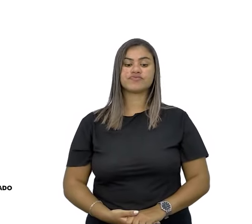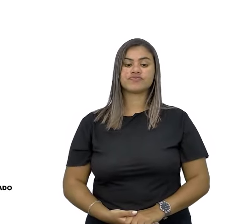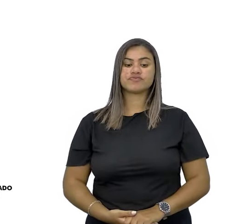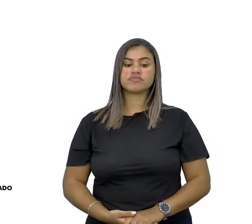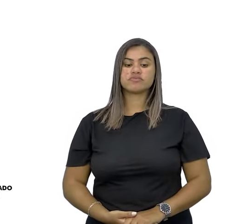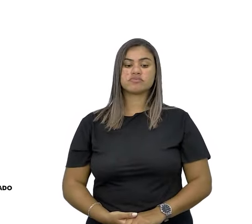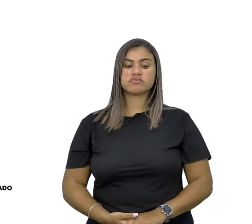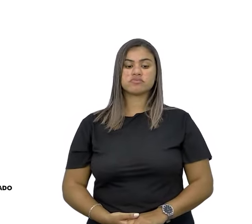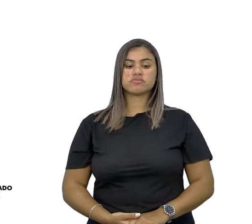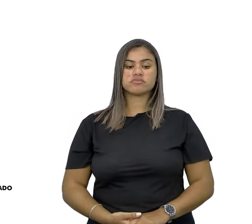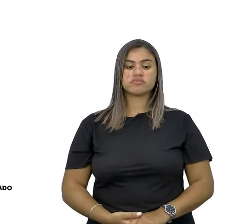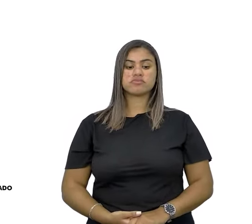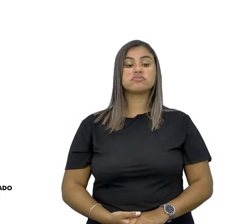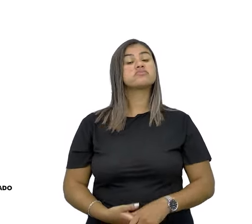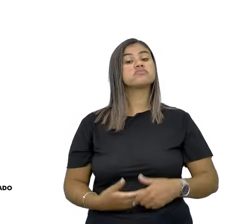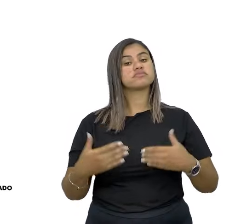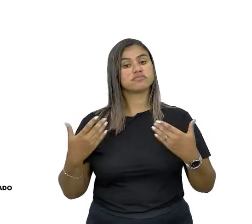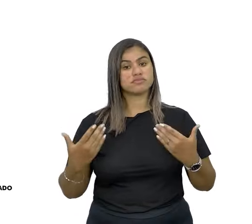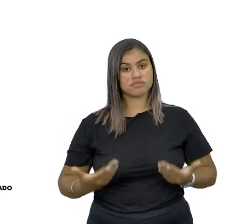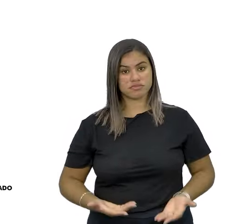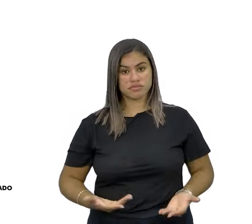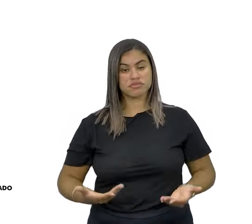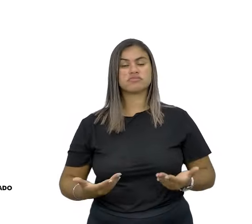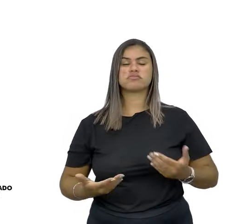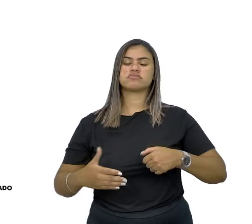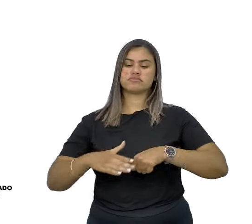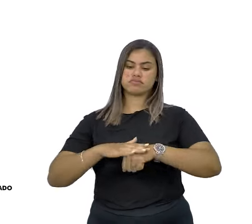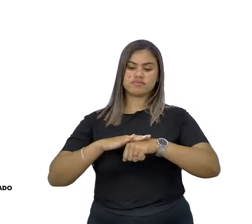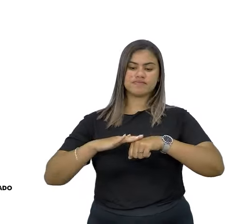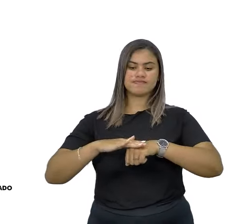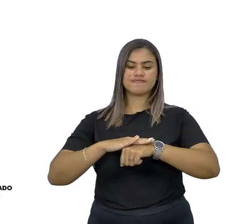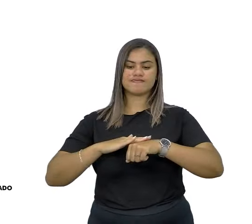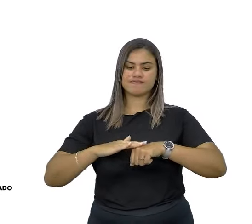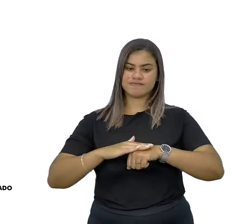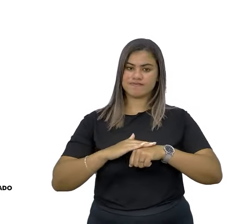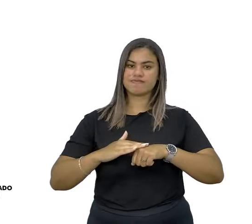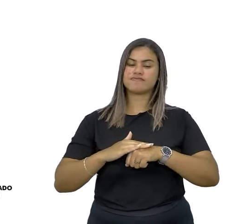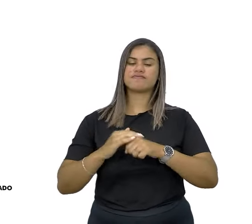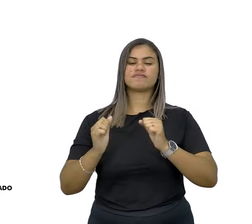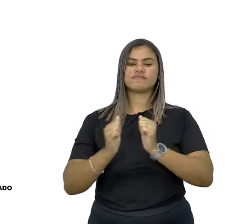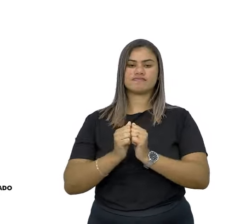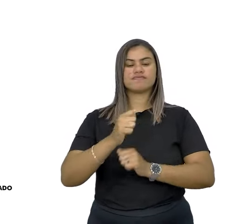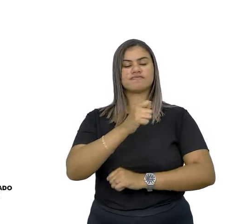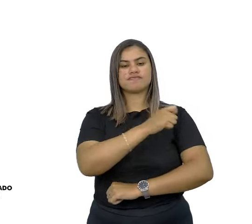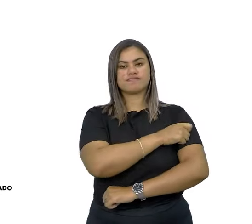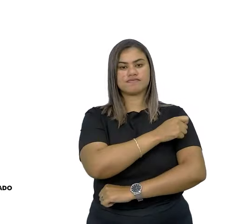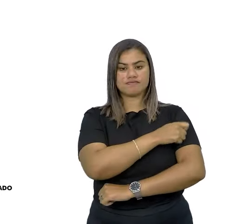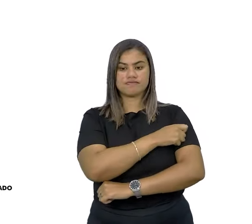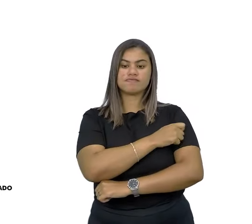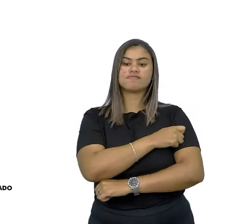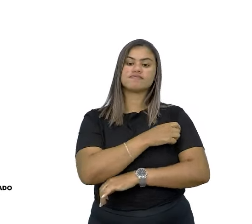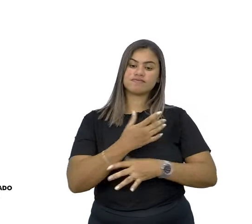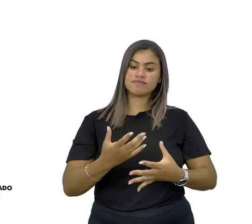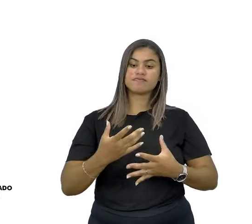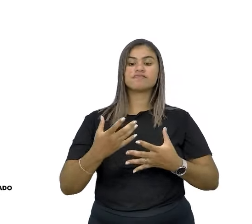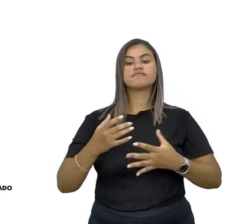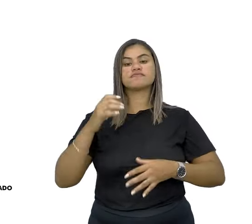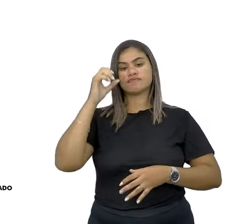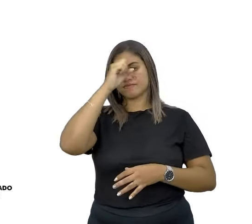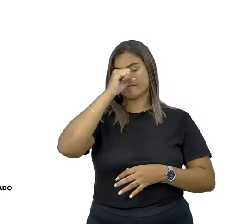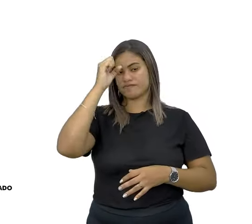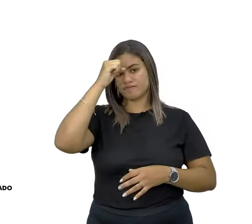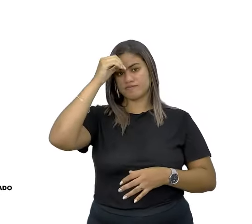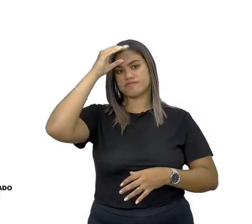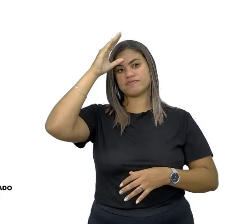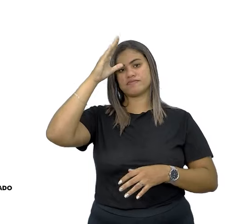proposta. Então, esse diálogo, essa conversa com o aluno, né, esse levantamento de conhecimentos prévios é